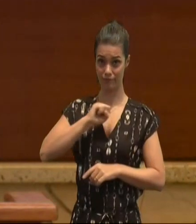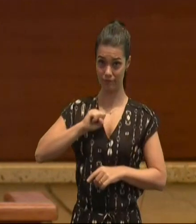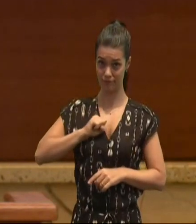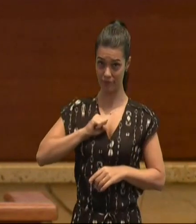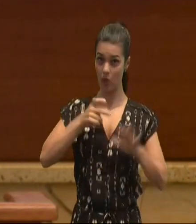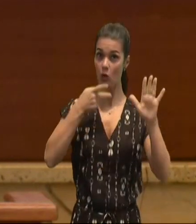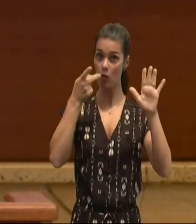filho de Ana.